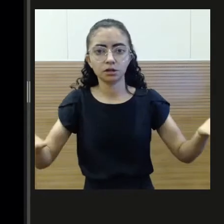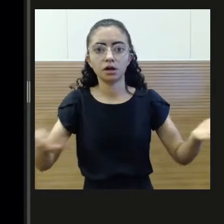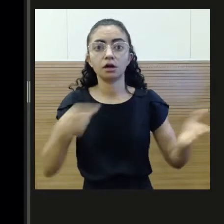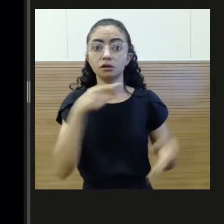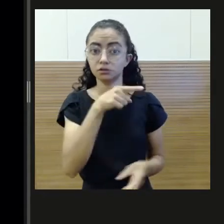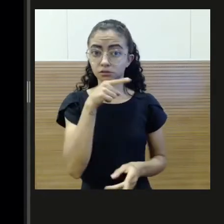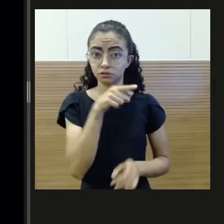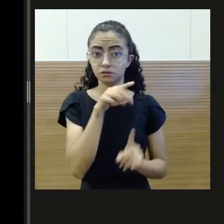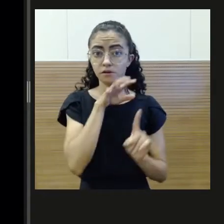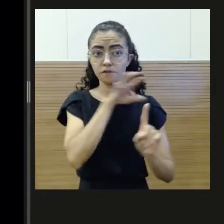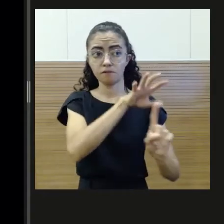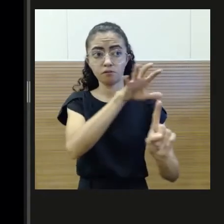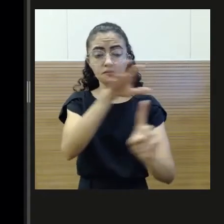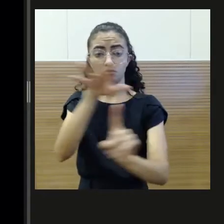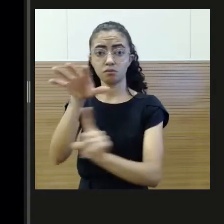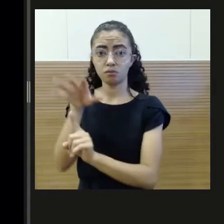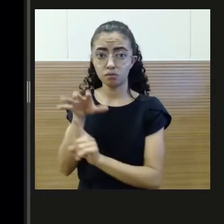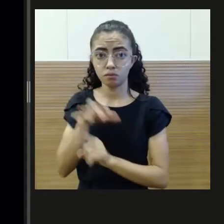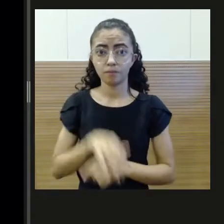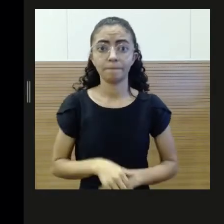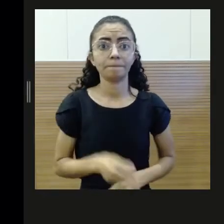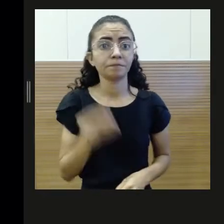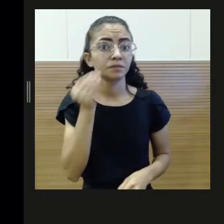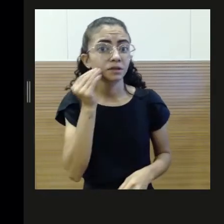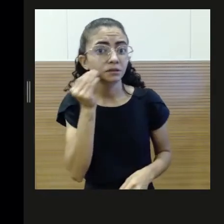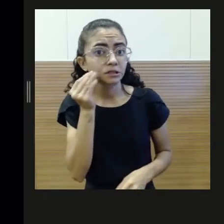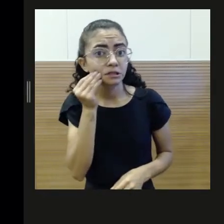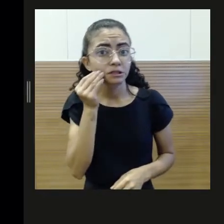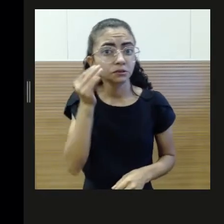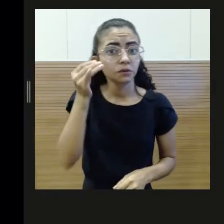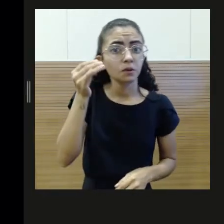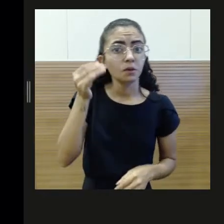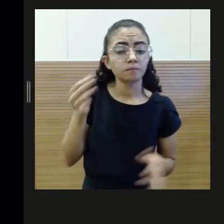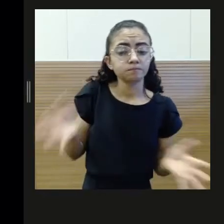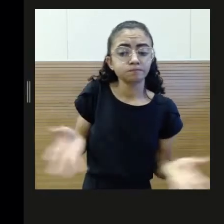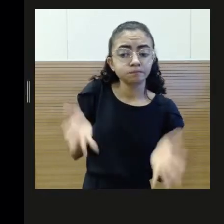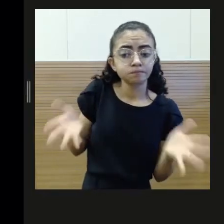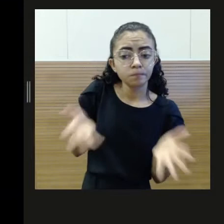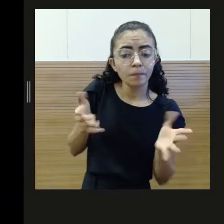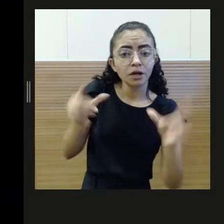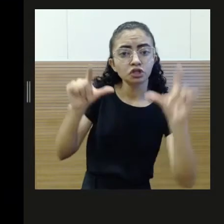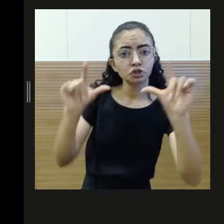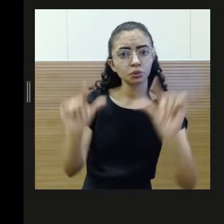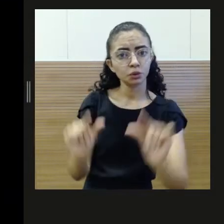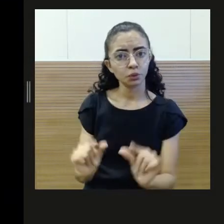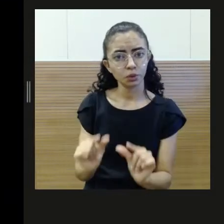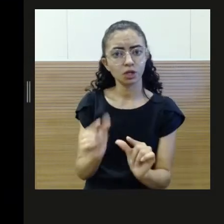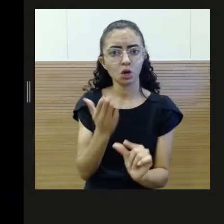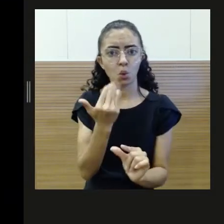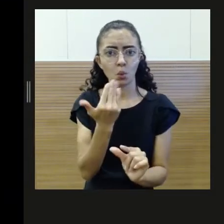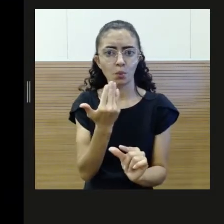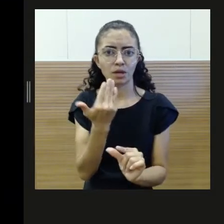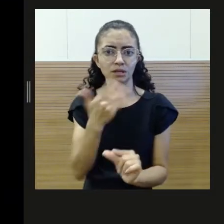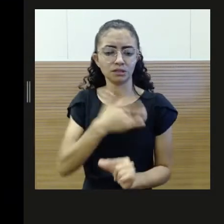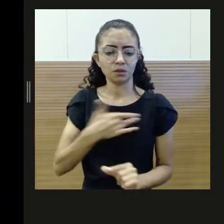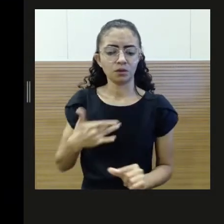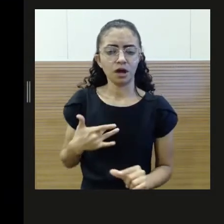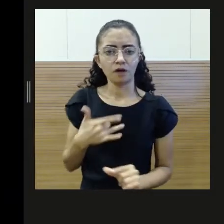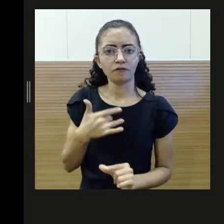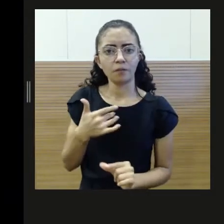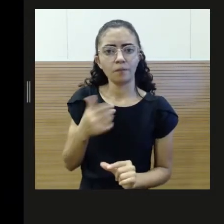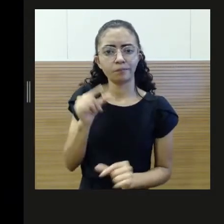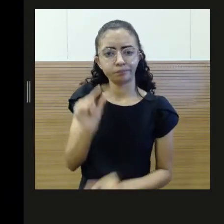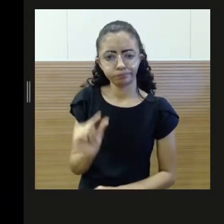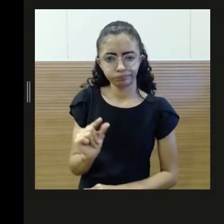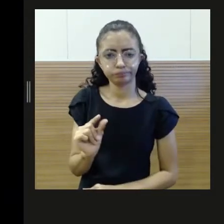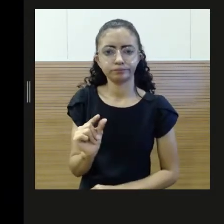Apesar de serem feitos para desencorajar o consumo de aquilo que é considerado pouco saudável, seu pensamento